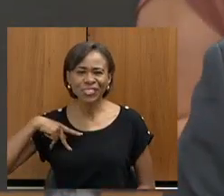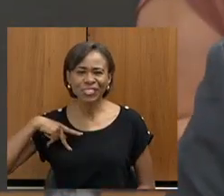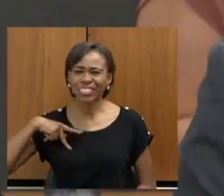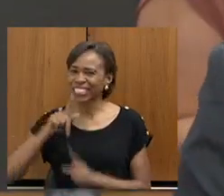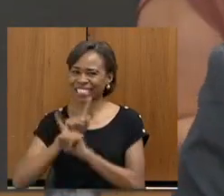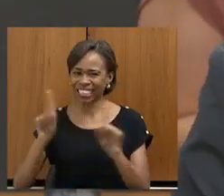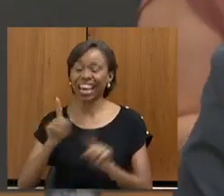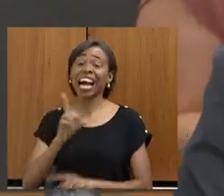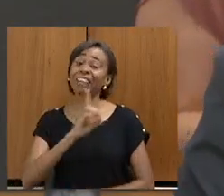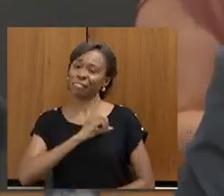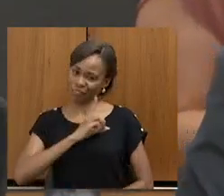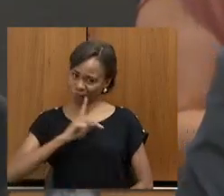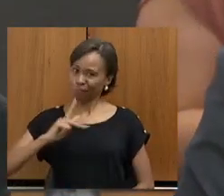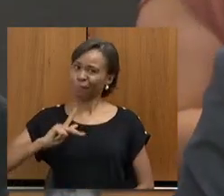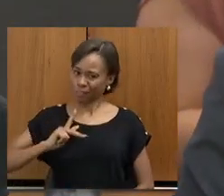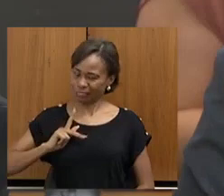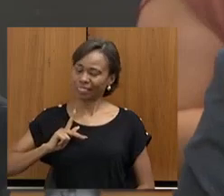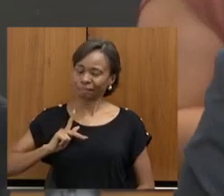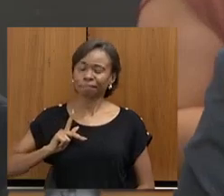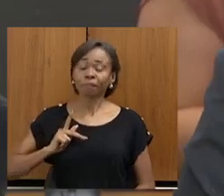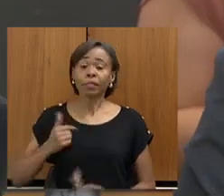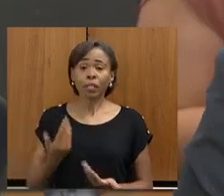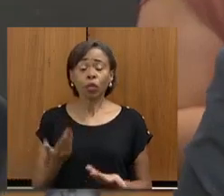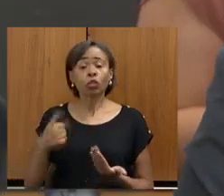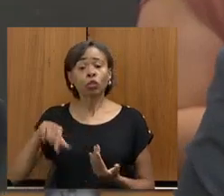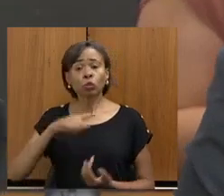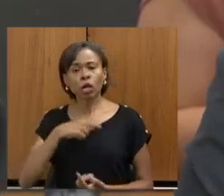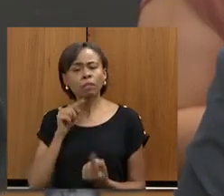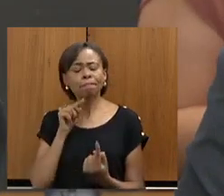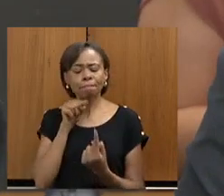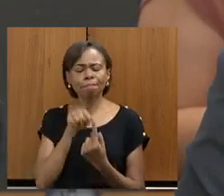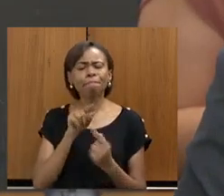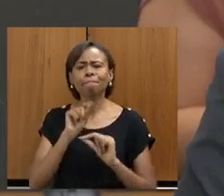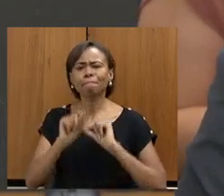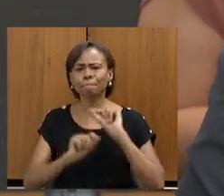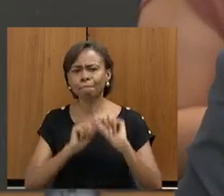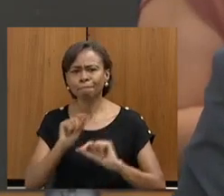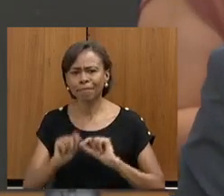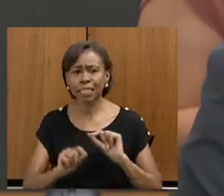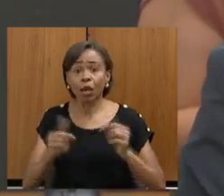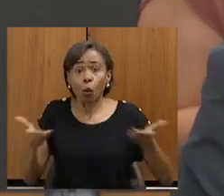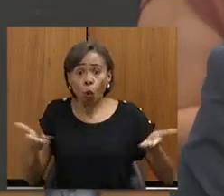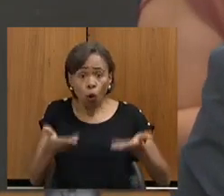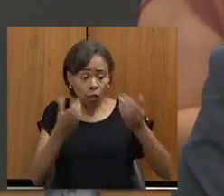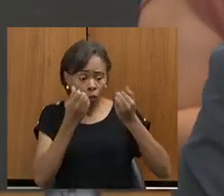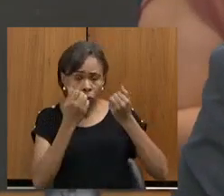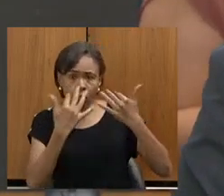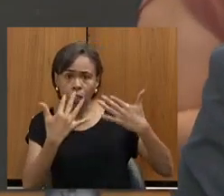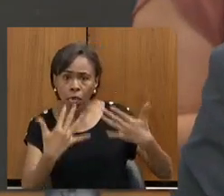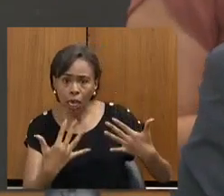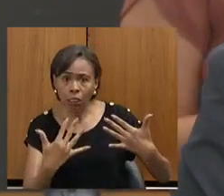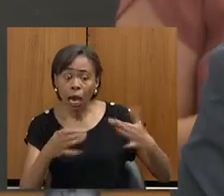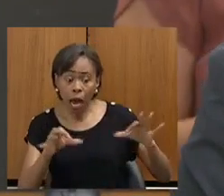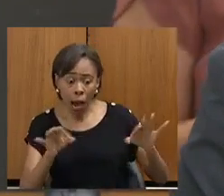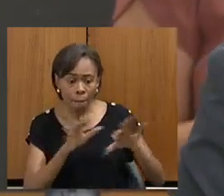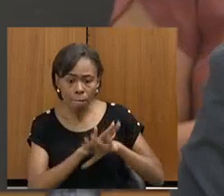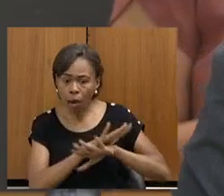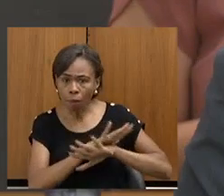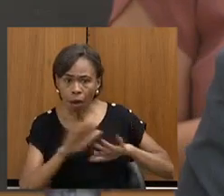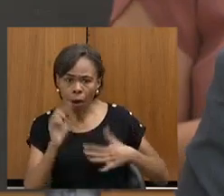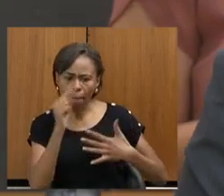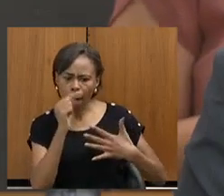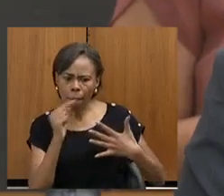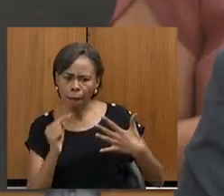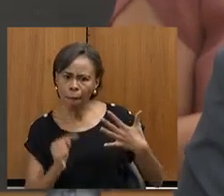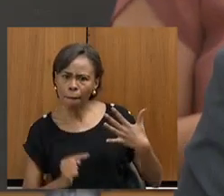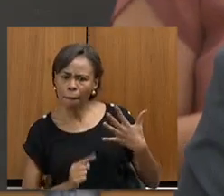Pública. Então, o nosso propósito aqui é que a gente saia desta audiência com elementos realmente